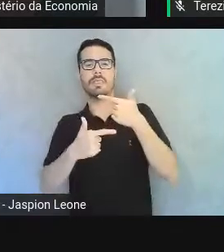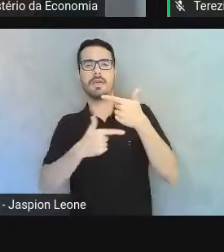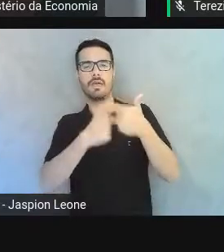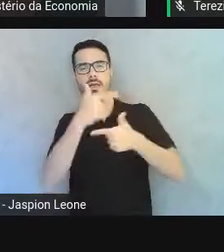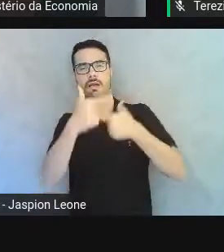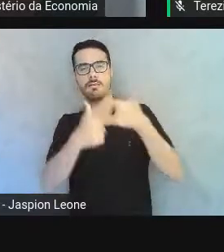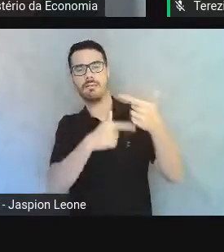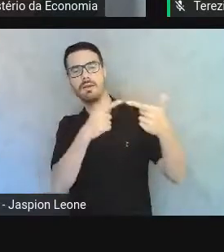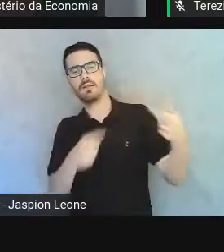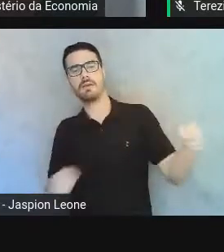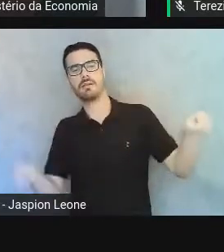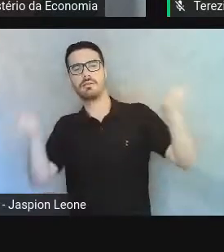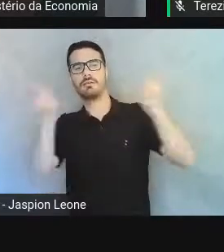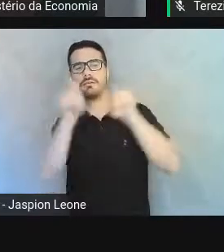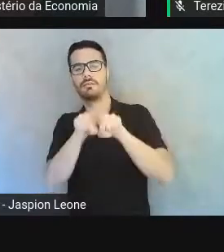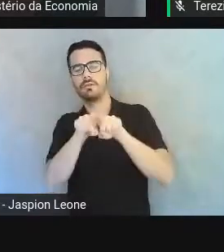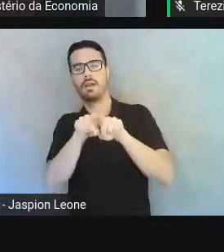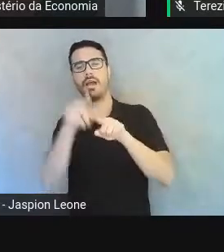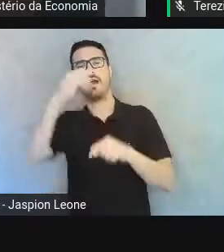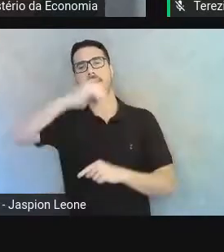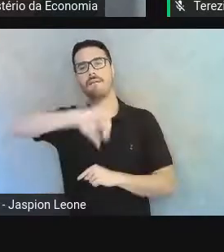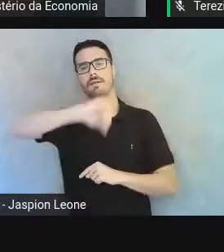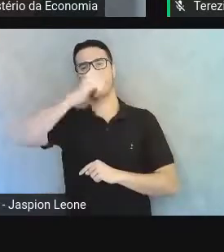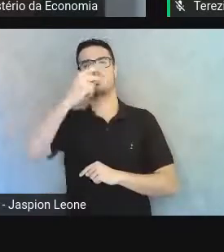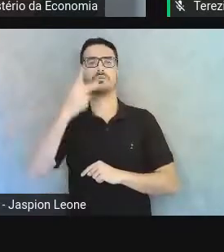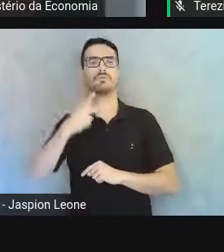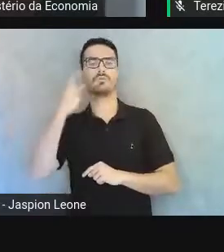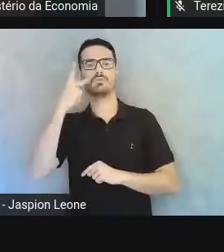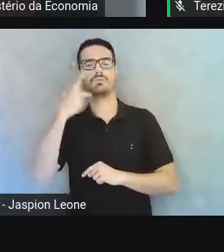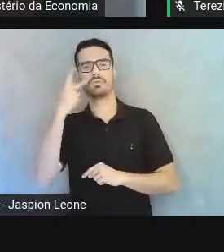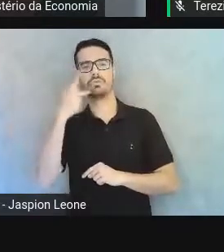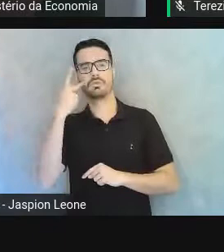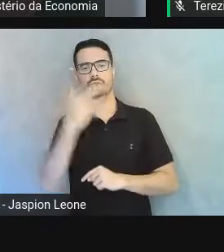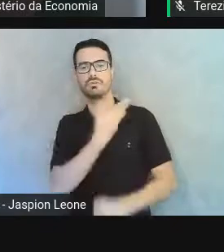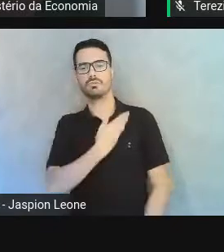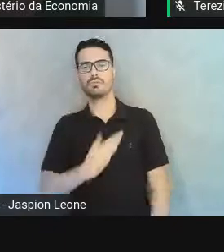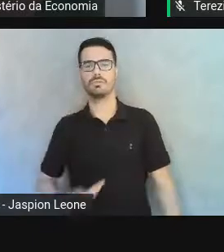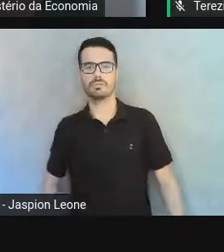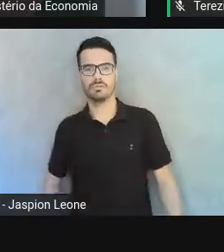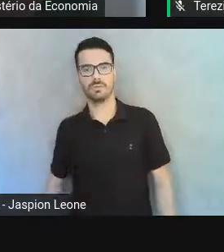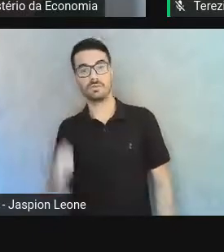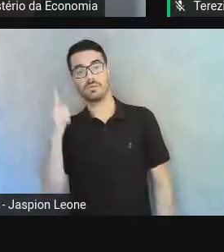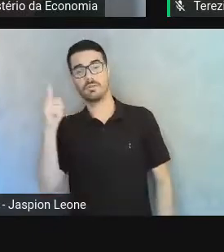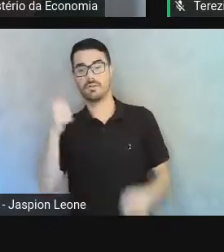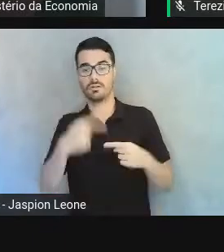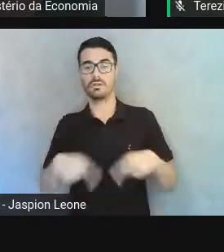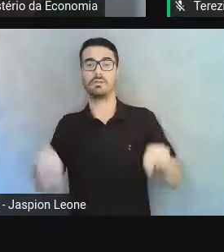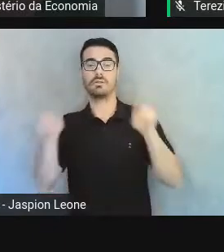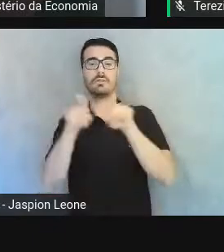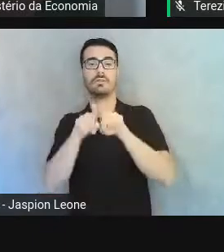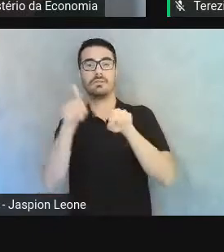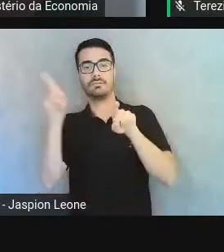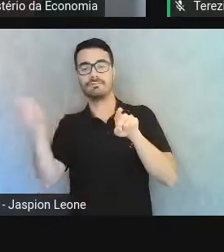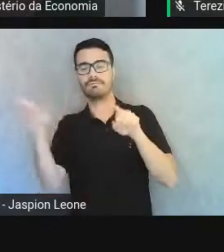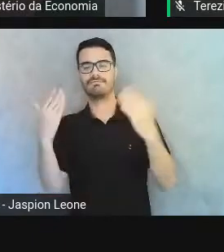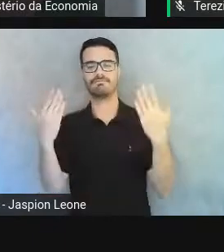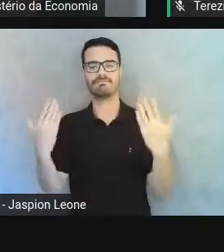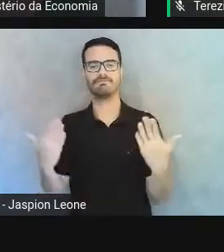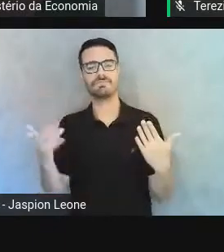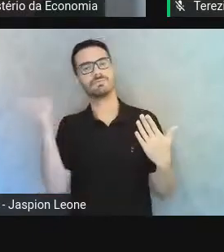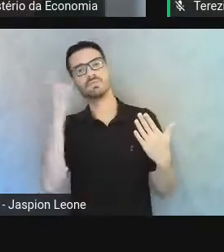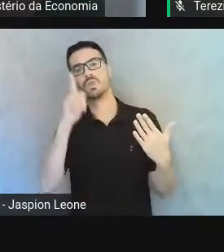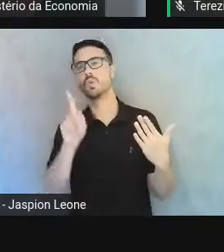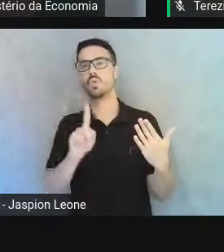de avaliação de políticas públicas. E essa integração a gente ainda não promoveu de forma satisfatória,